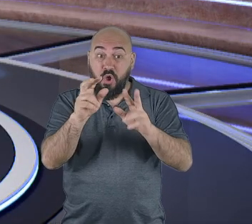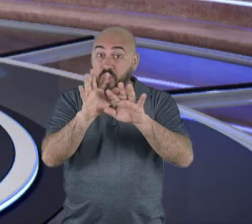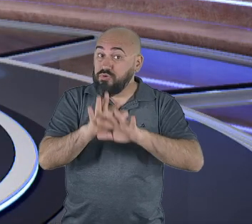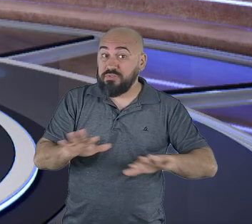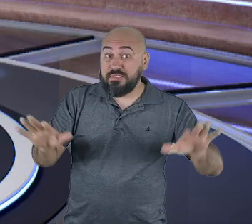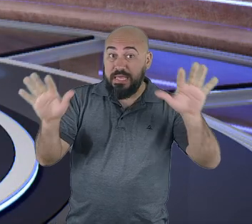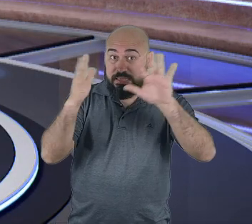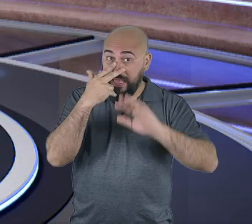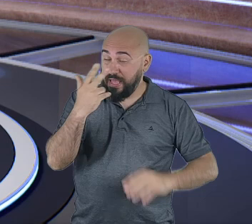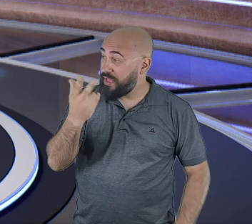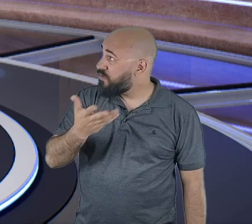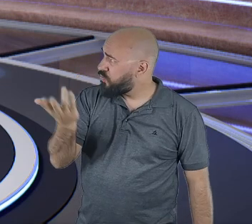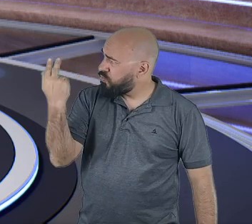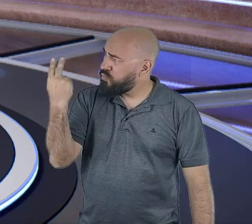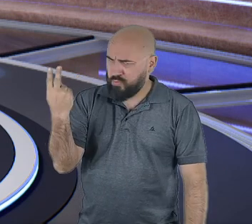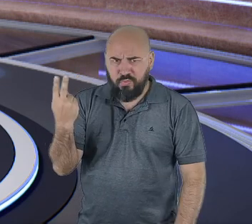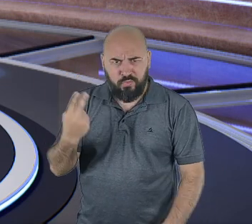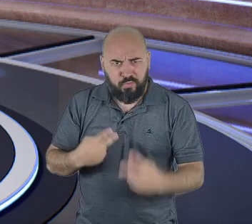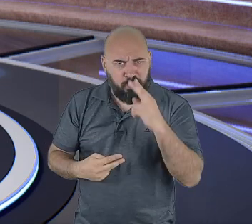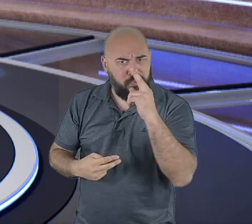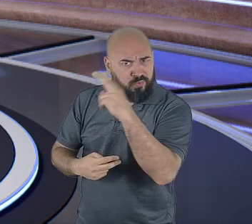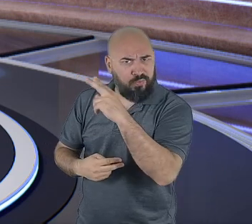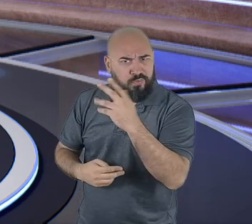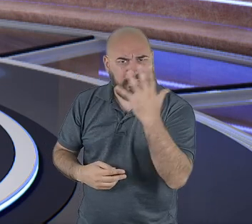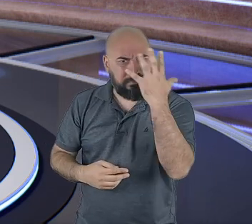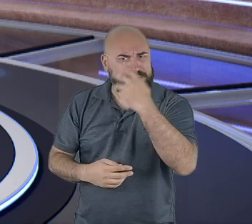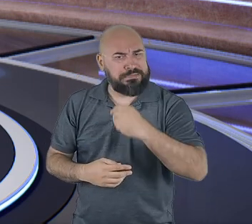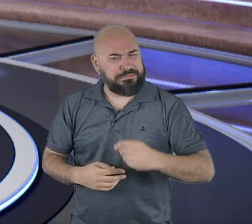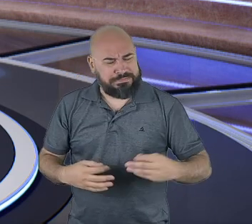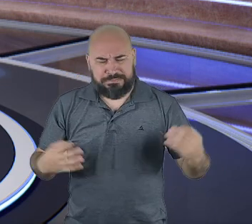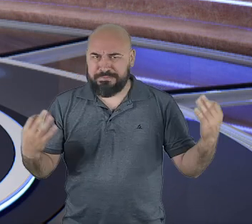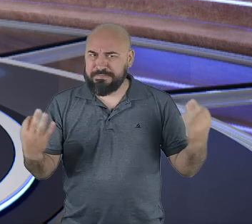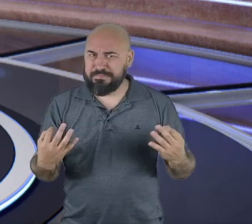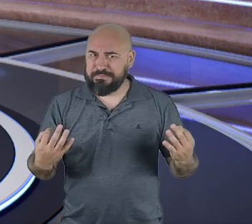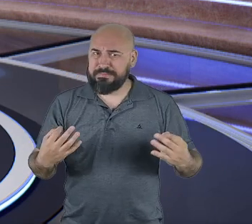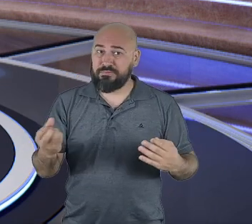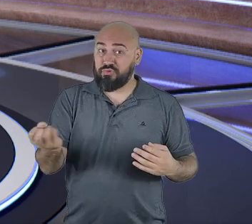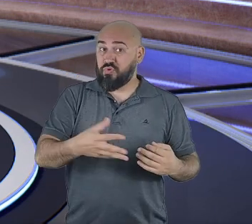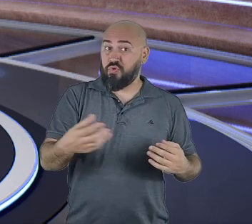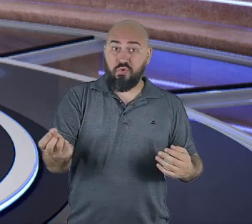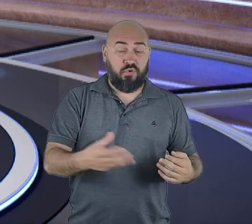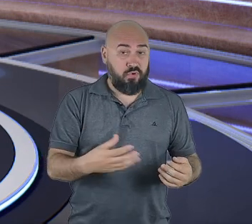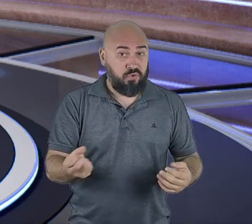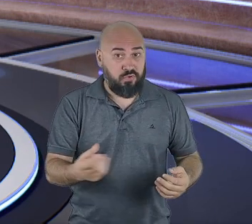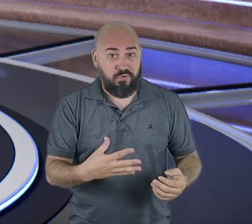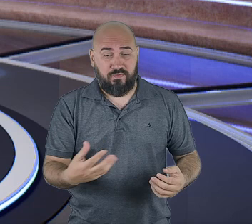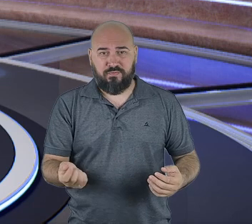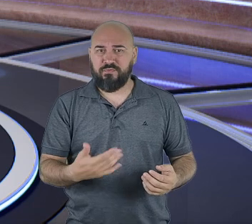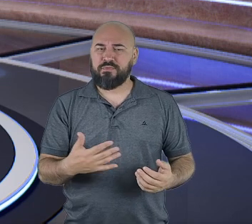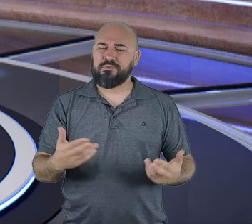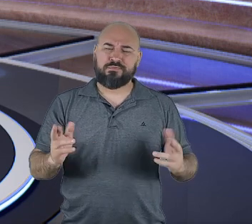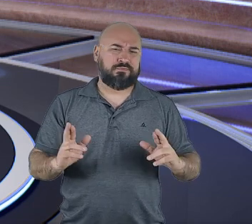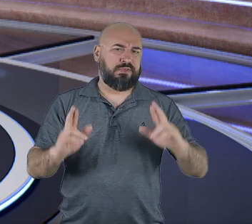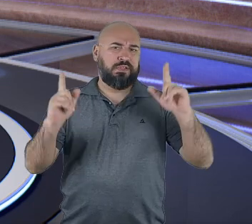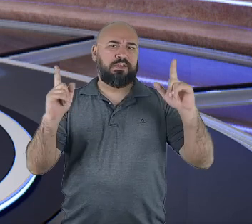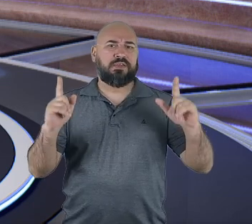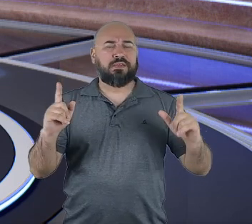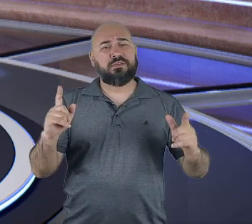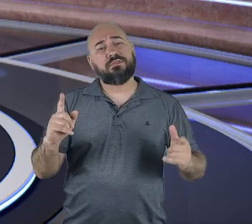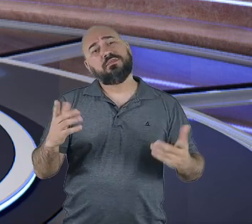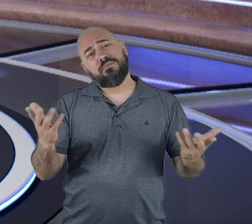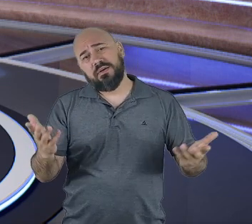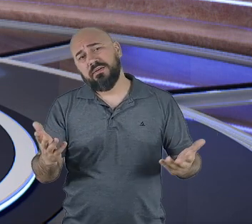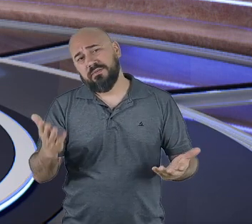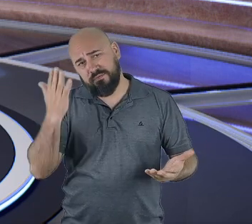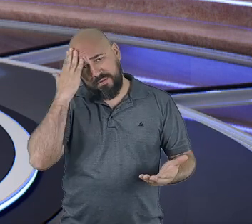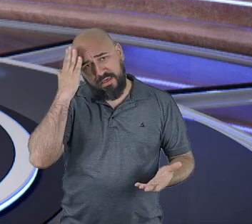melhor deste cenário que é algo espetacular, moderno, inovador, tudo isso, claro,